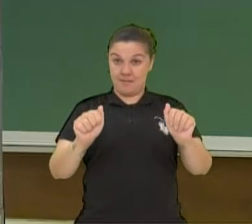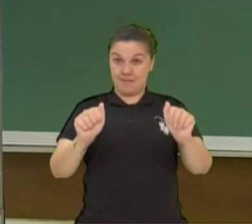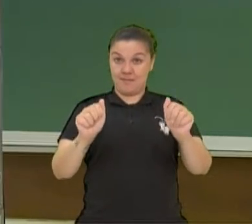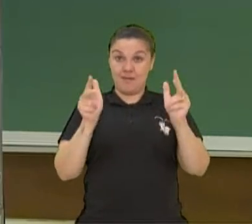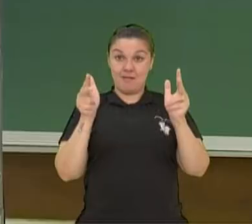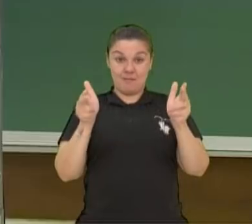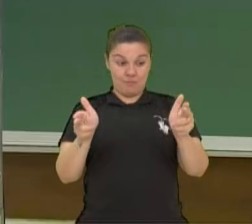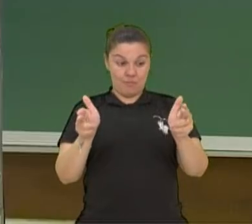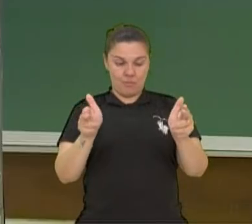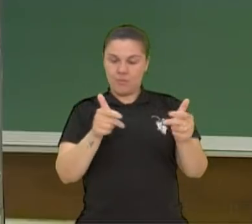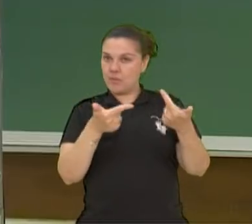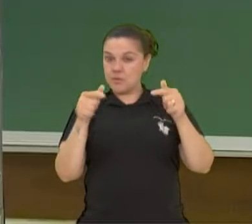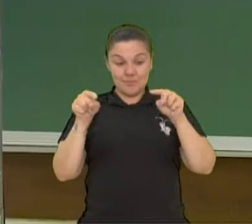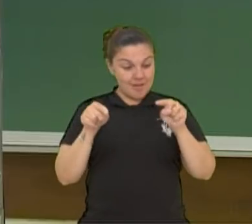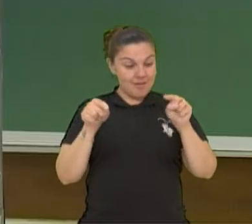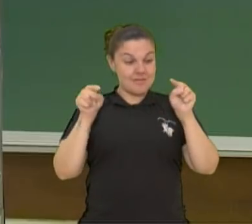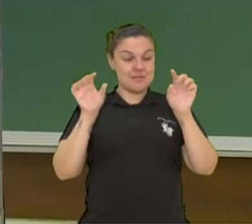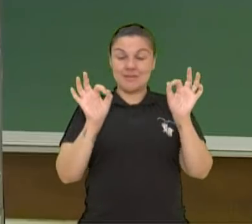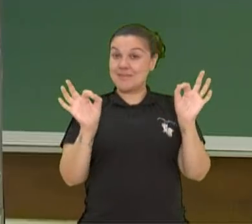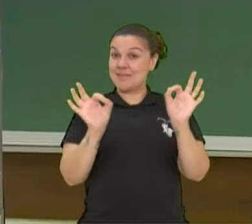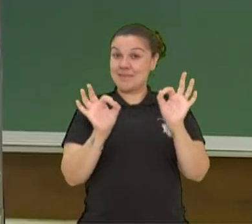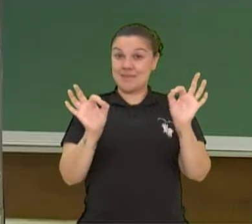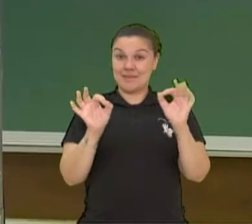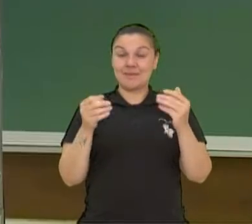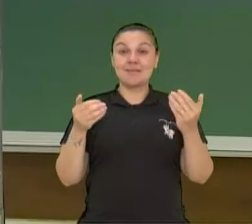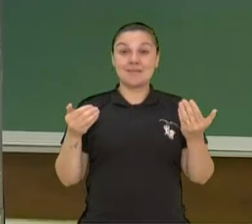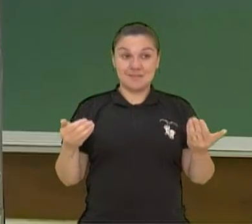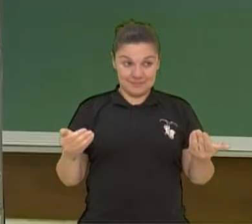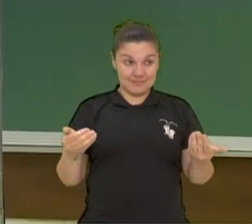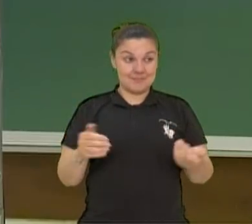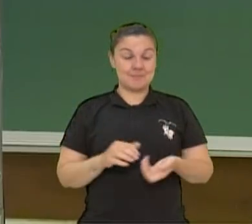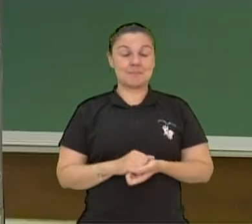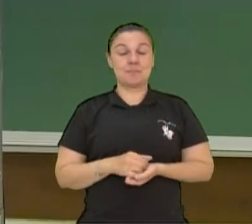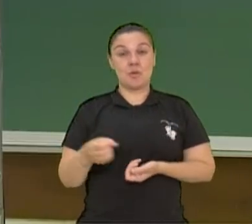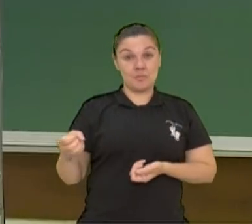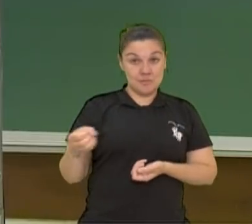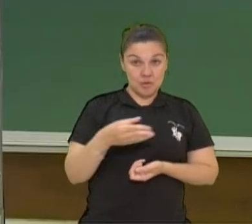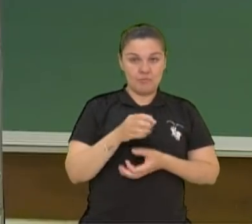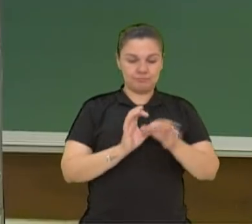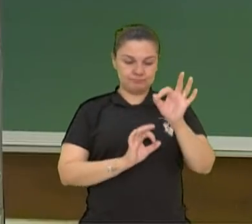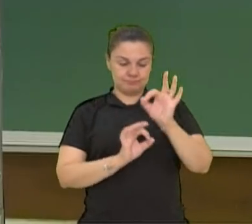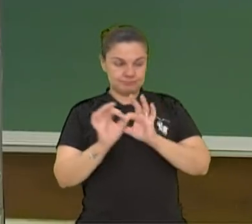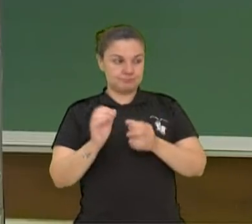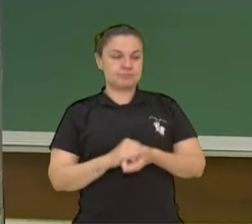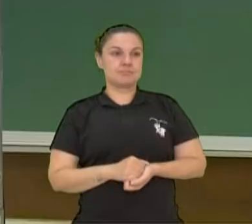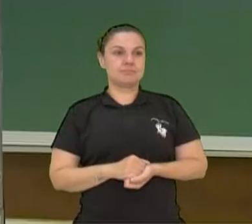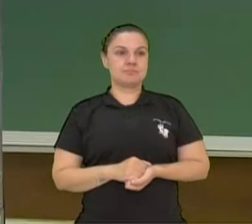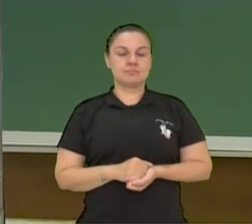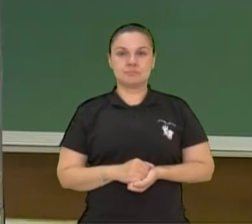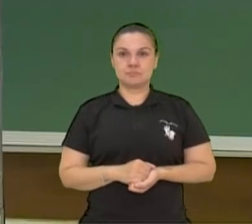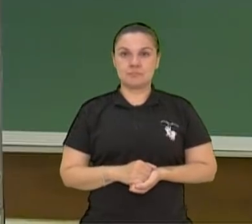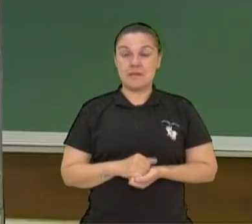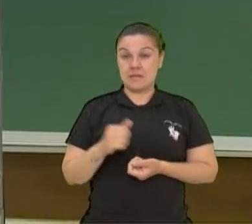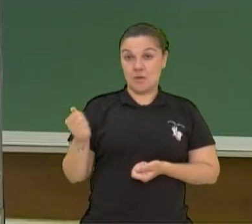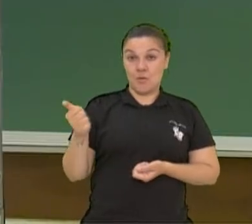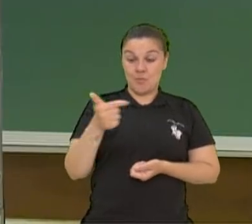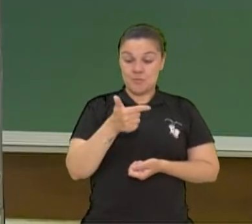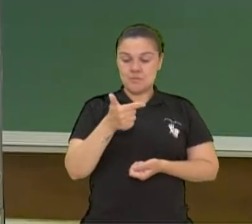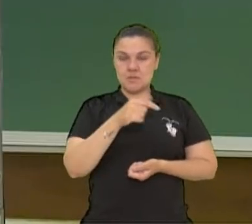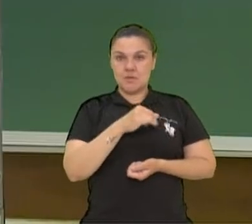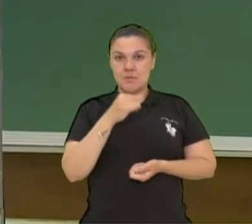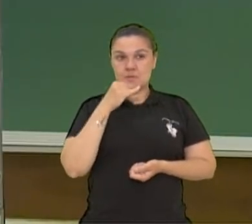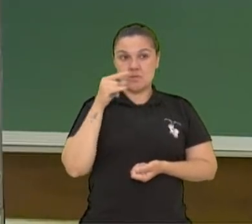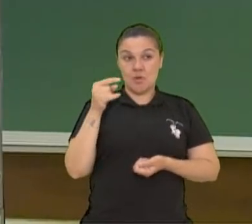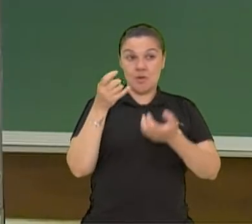também fica sem o acento diferencial agora, né, tendo em vista a nova reforma. Certo? Então, no segundo modelo a gente tem